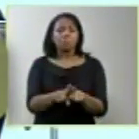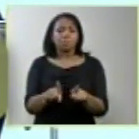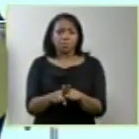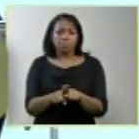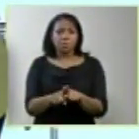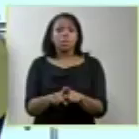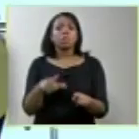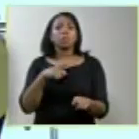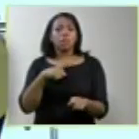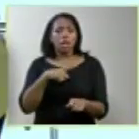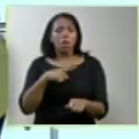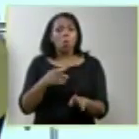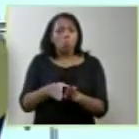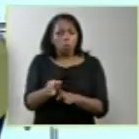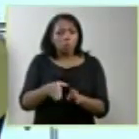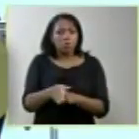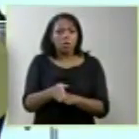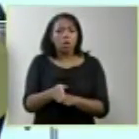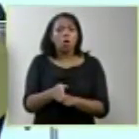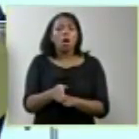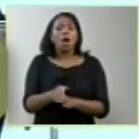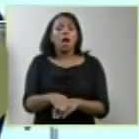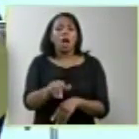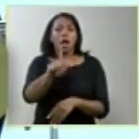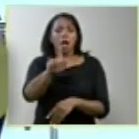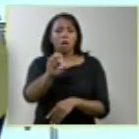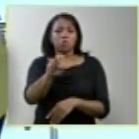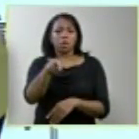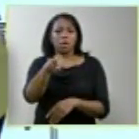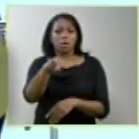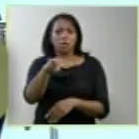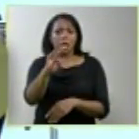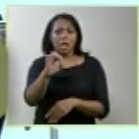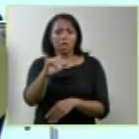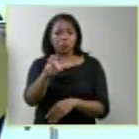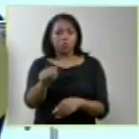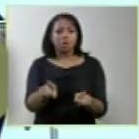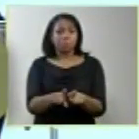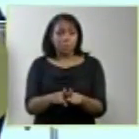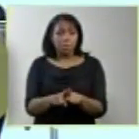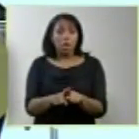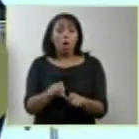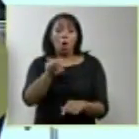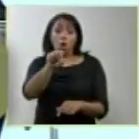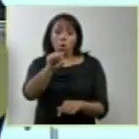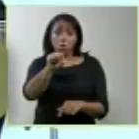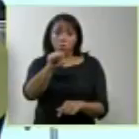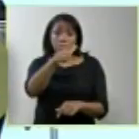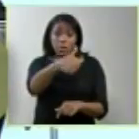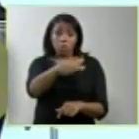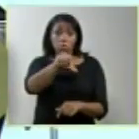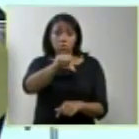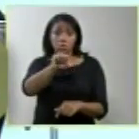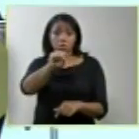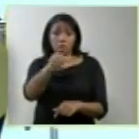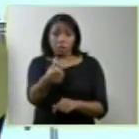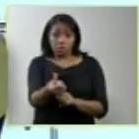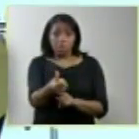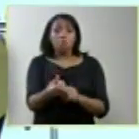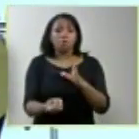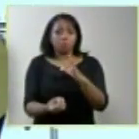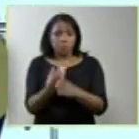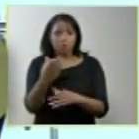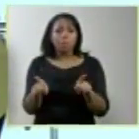uma portaria do Conselho definia a genética médica como uma especialidade. Em 86, foi fundada a Sociedade Brasileira de Genética Médica